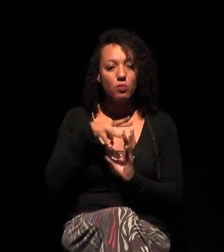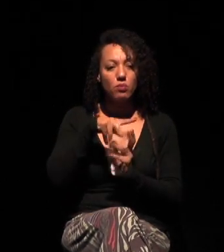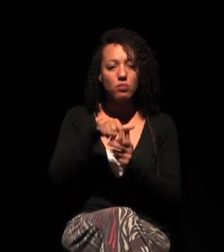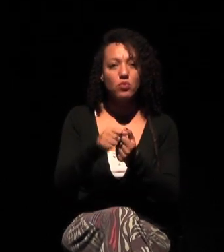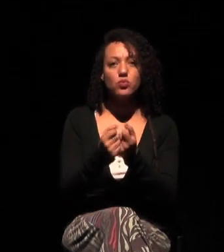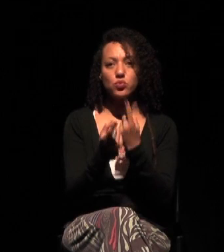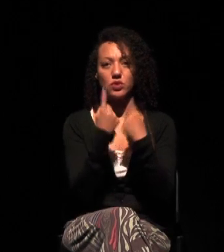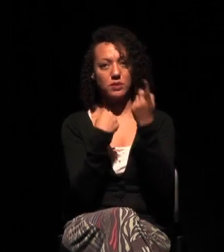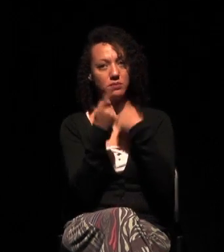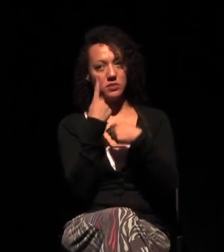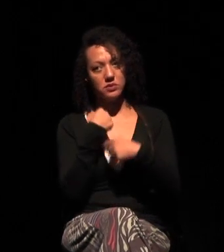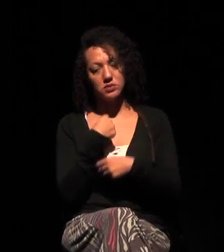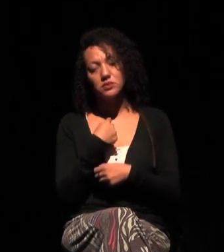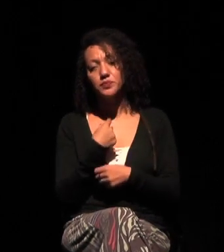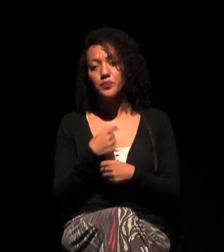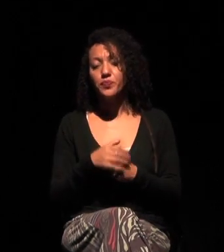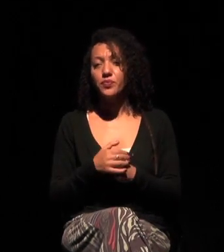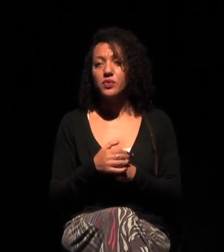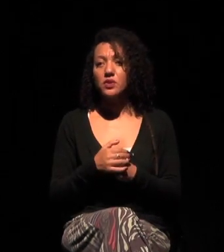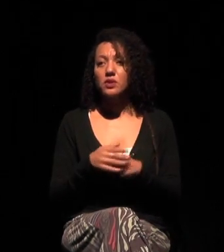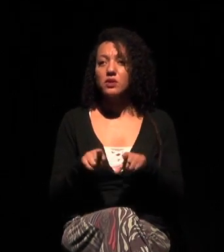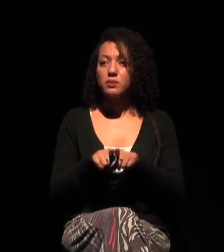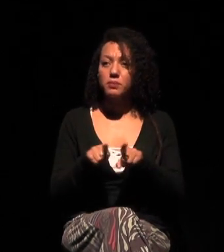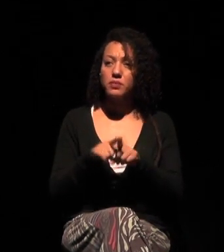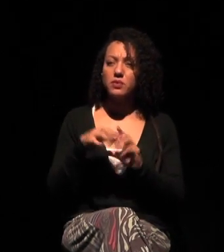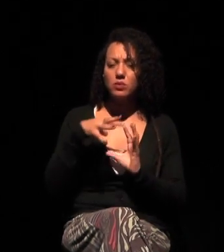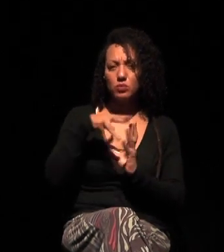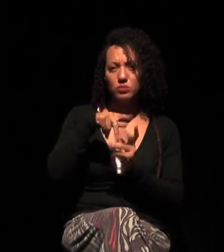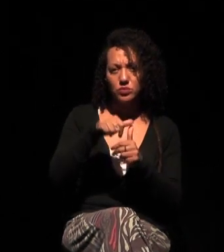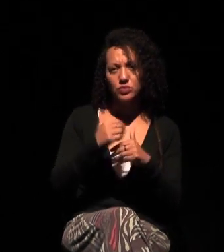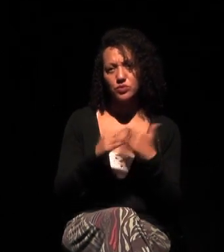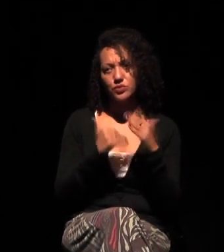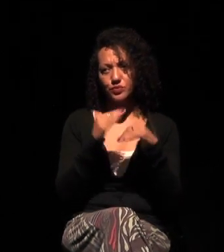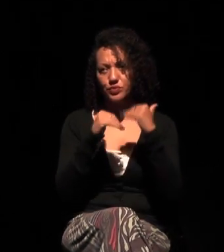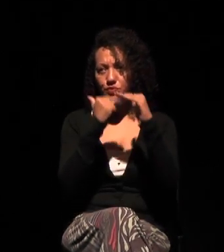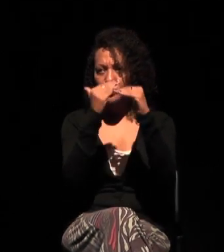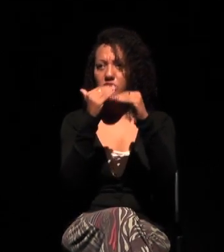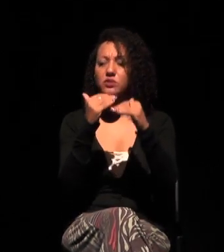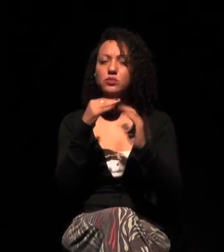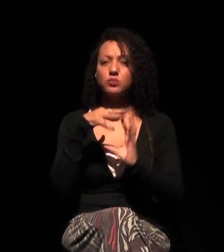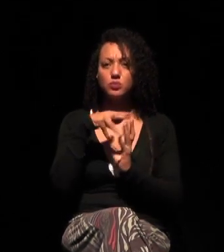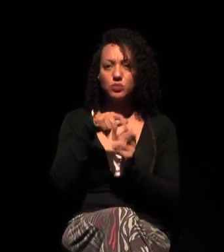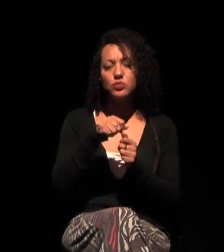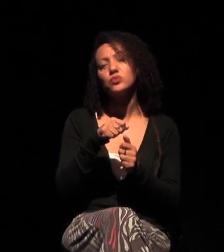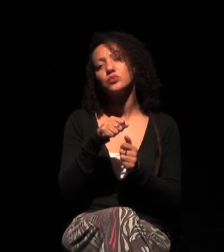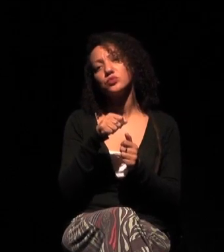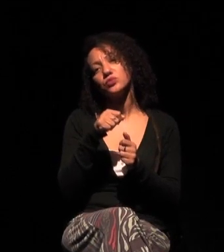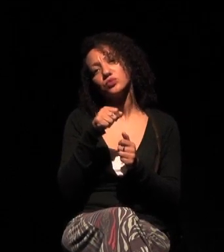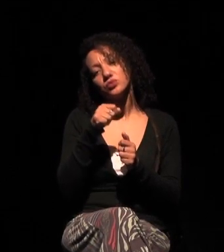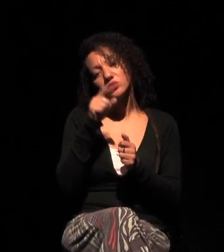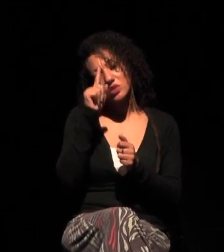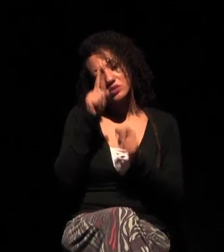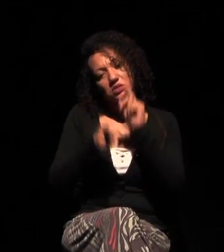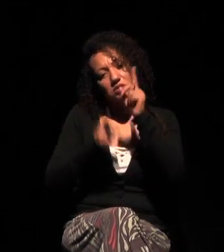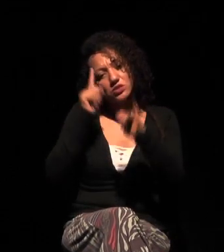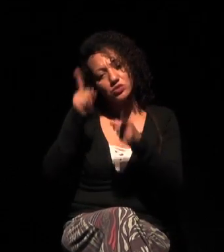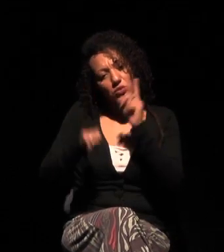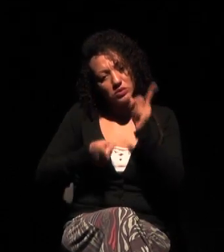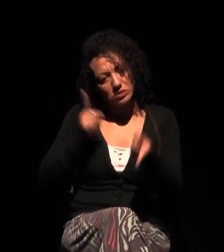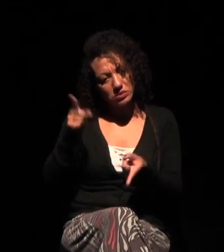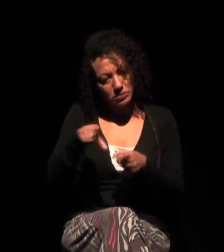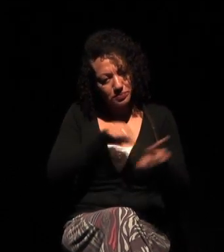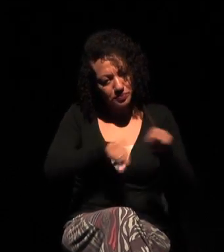aspas do mundo mais desenvolvido e o mundo todas cisões das grandes decisões podem